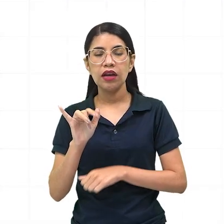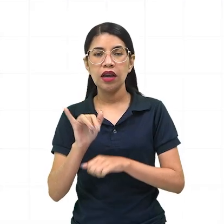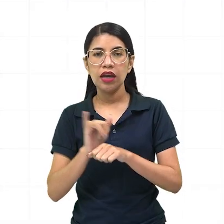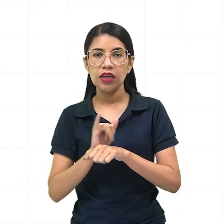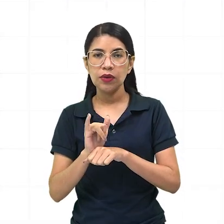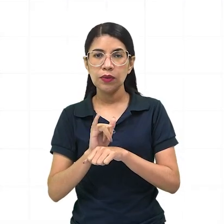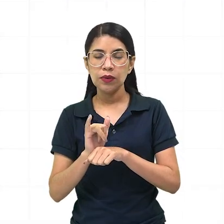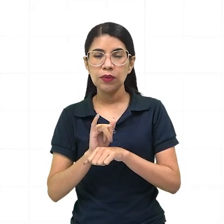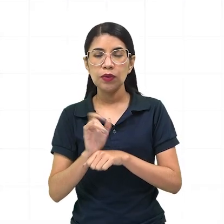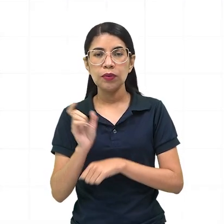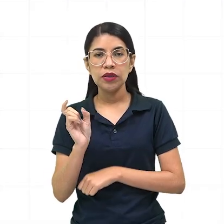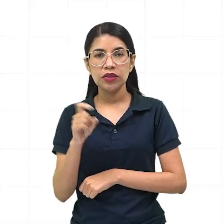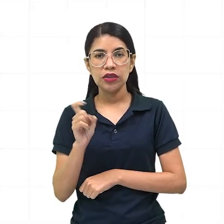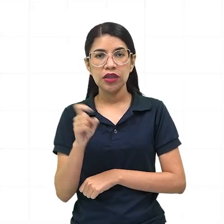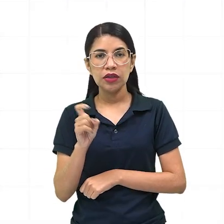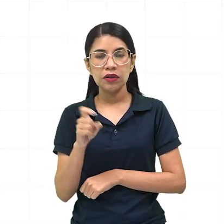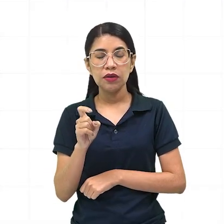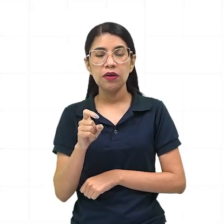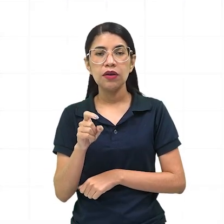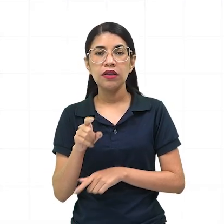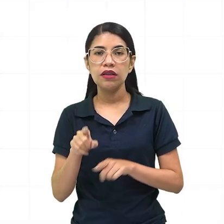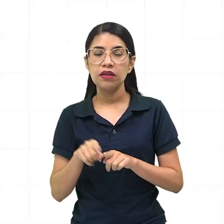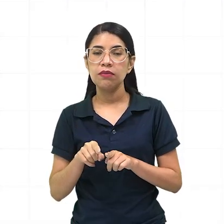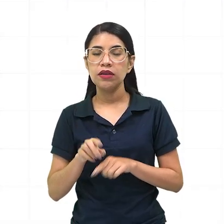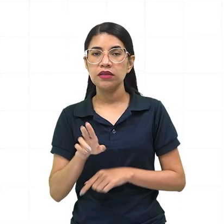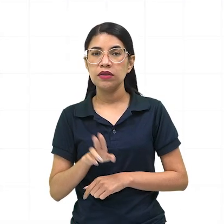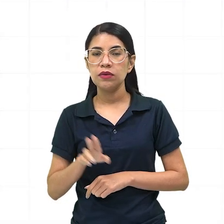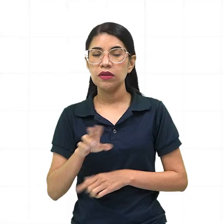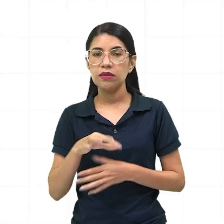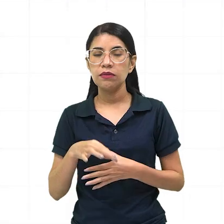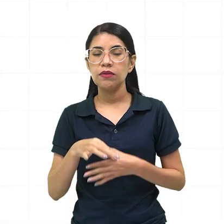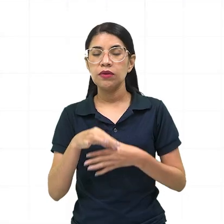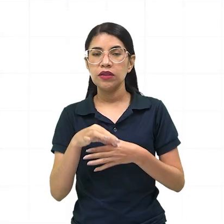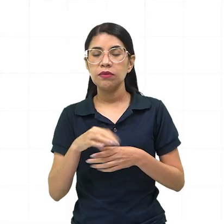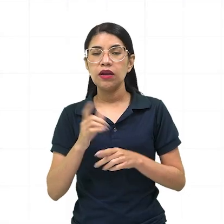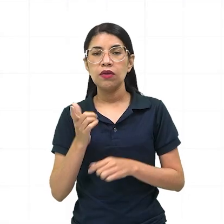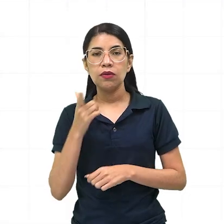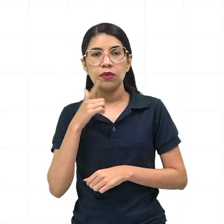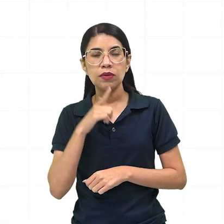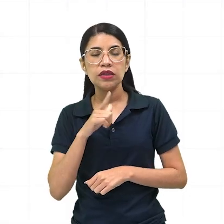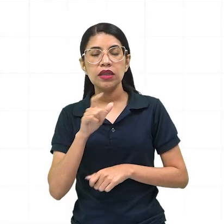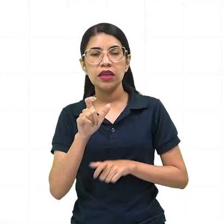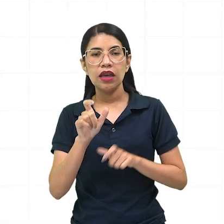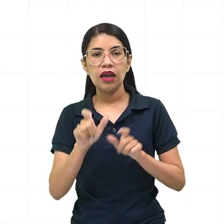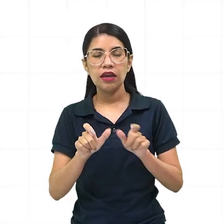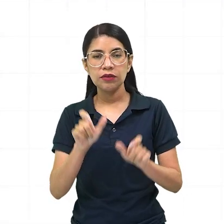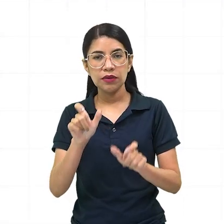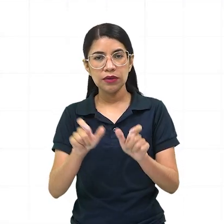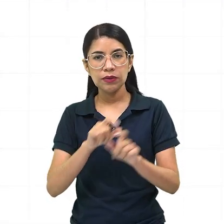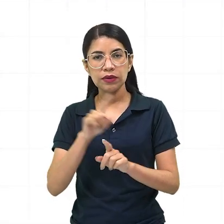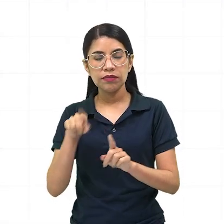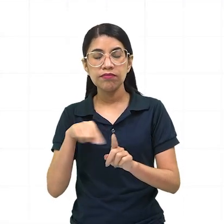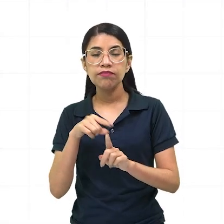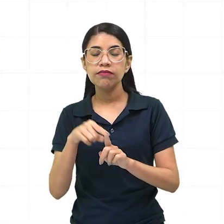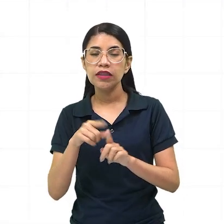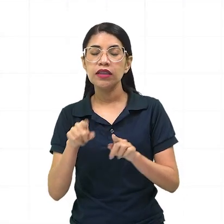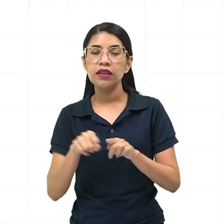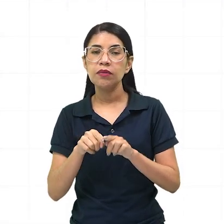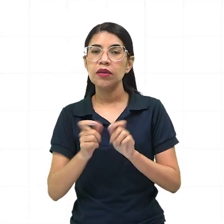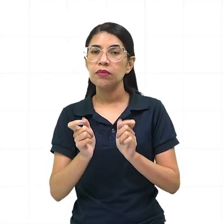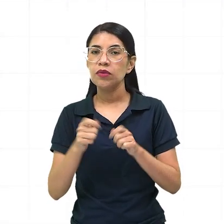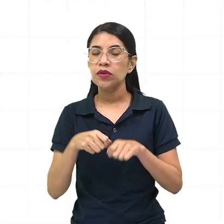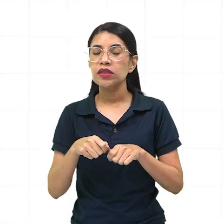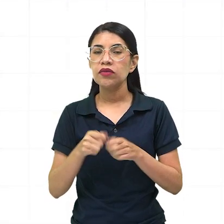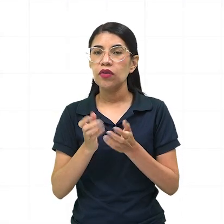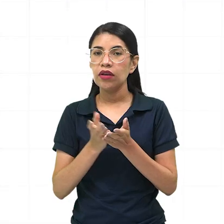YouTube, TikTok, né, têm sido usados por líderes religiosos para alcançar milhões de seguidores. Elas permitem que